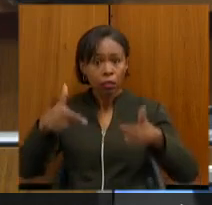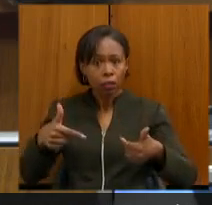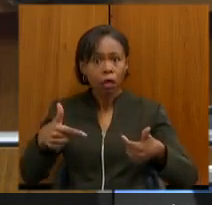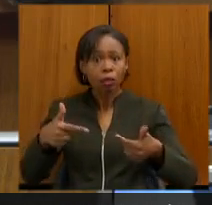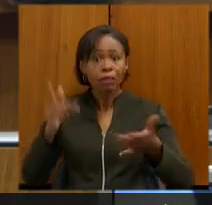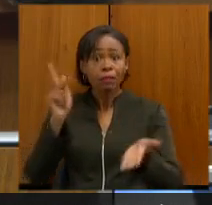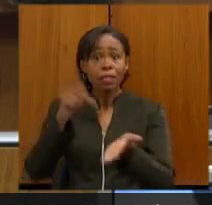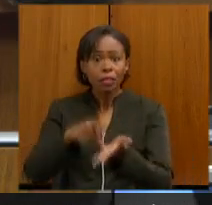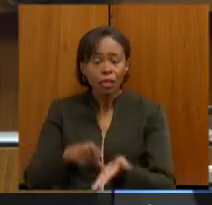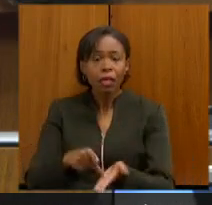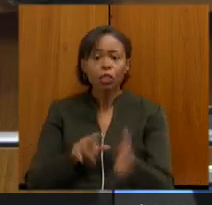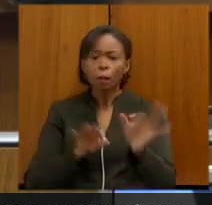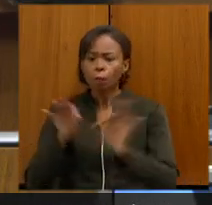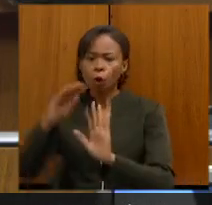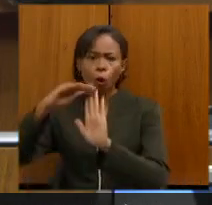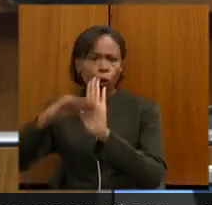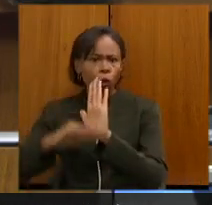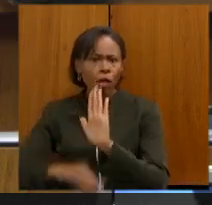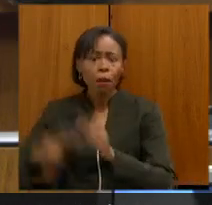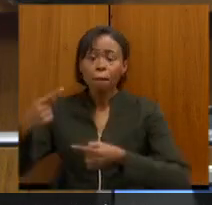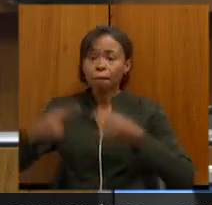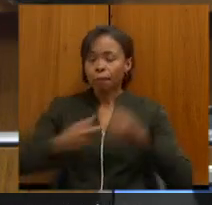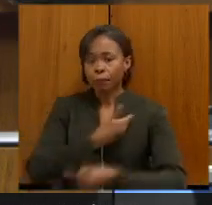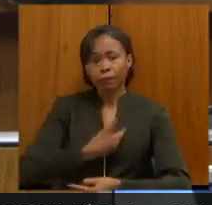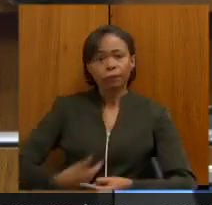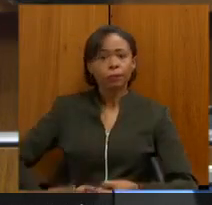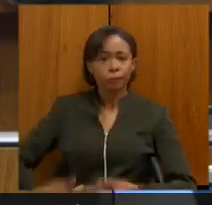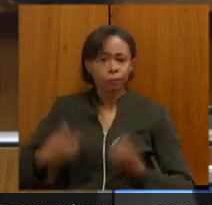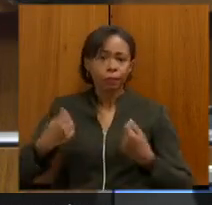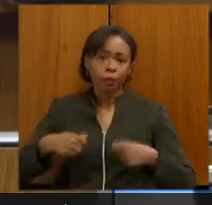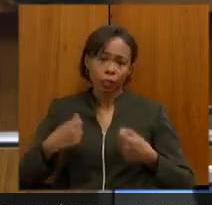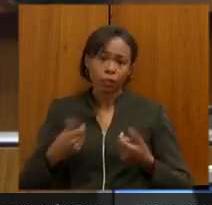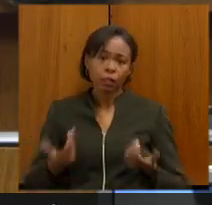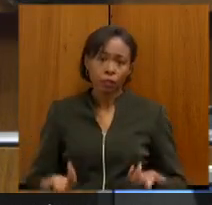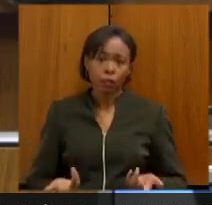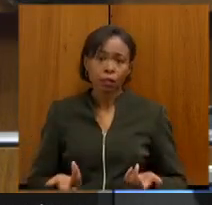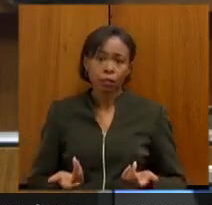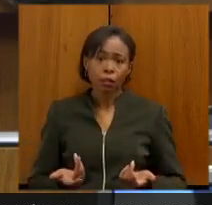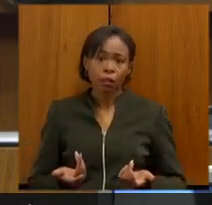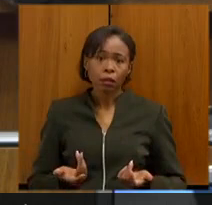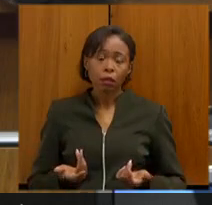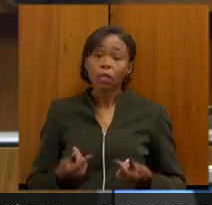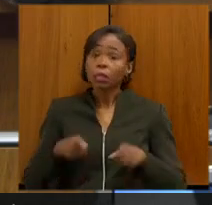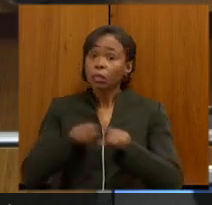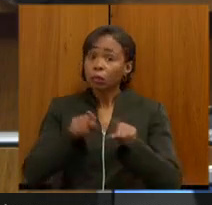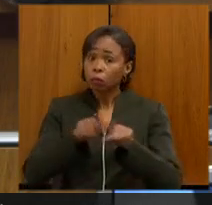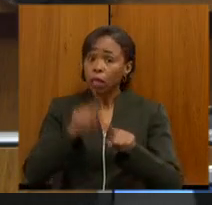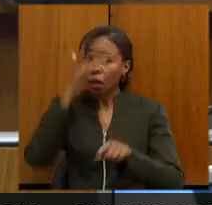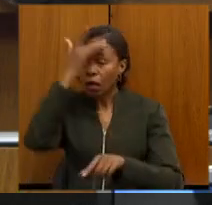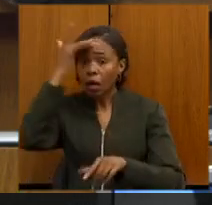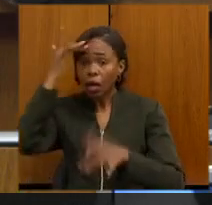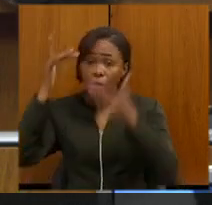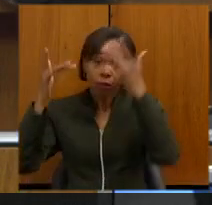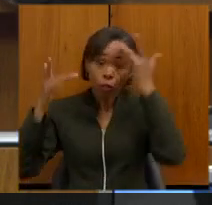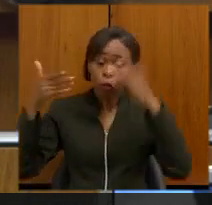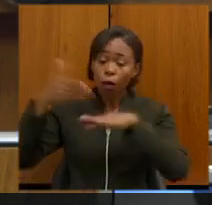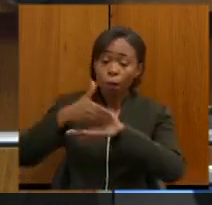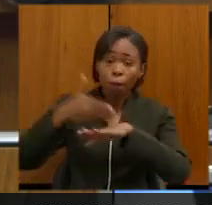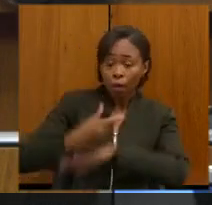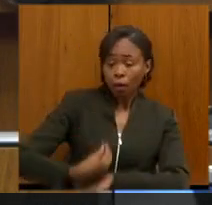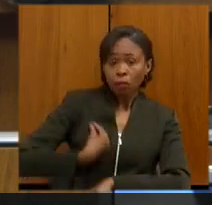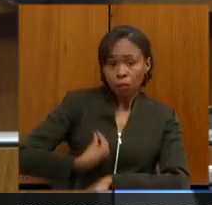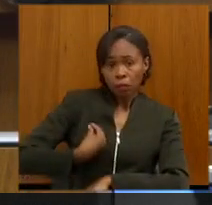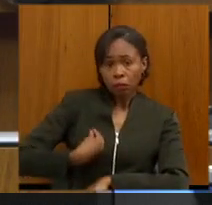programas ações políticas públicas com participação das pessoas que mais